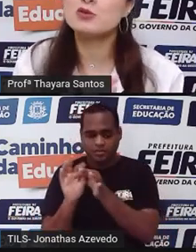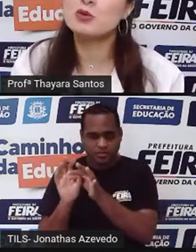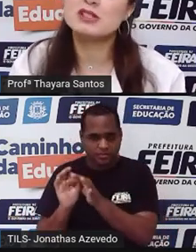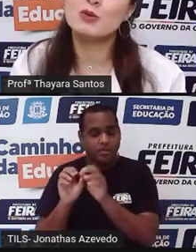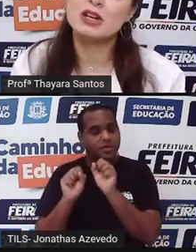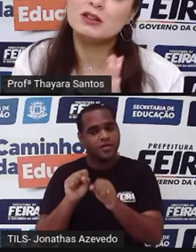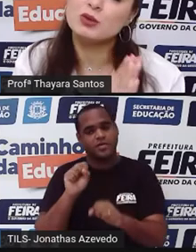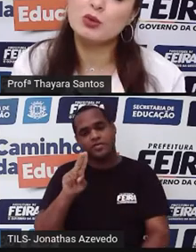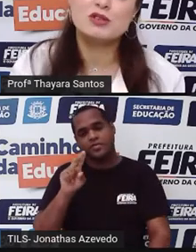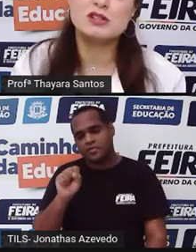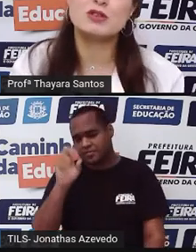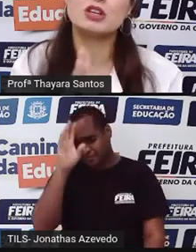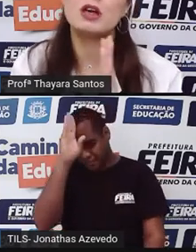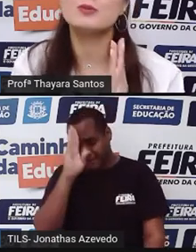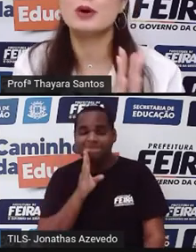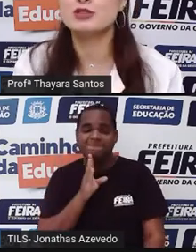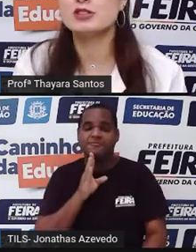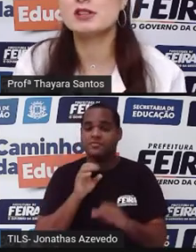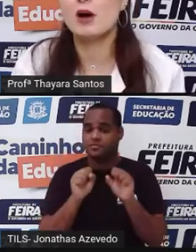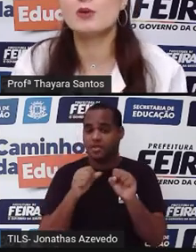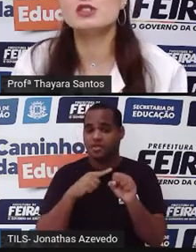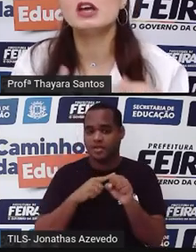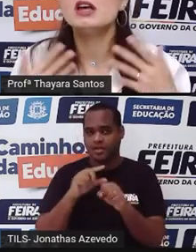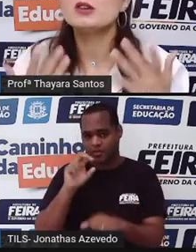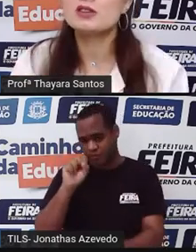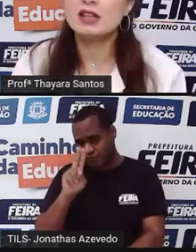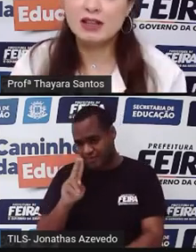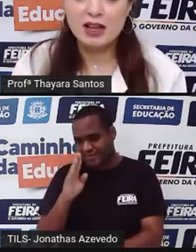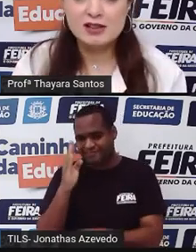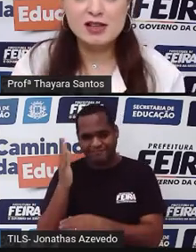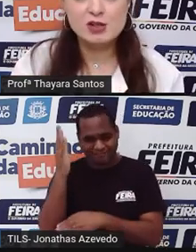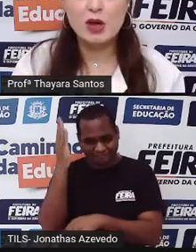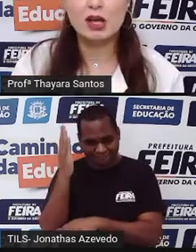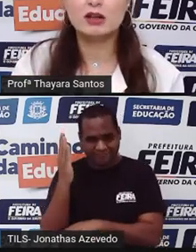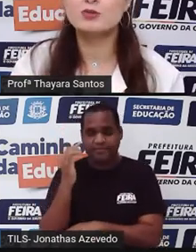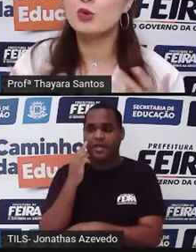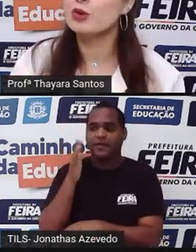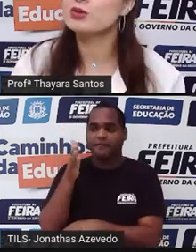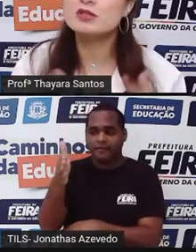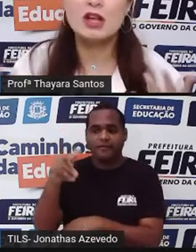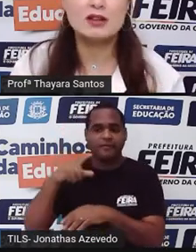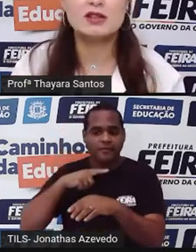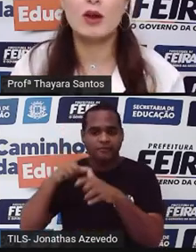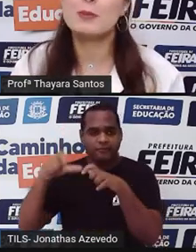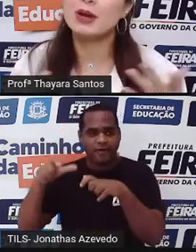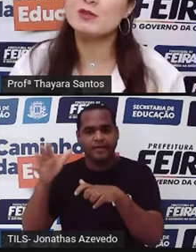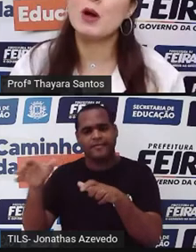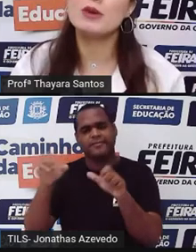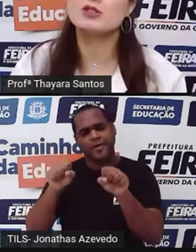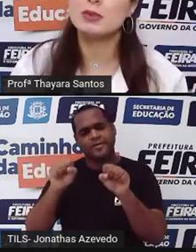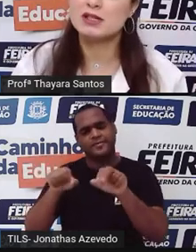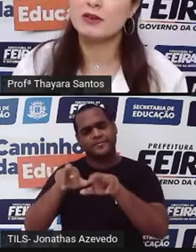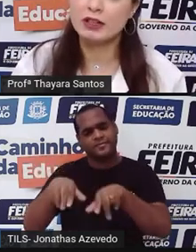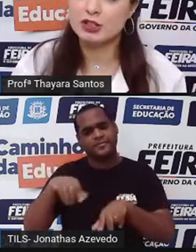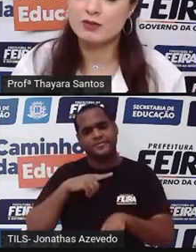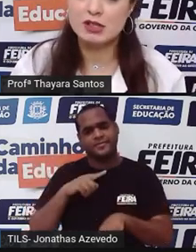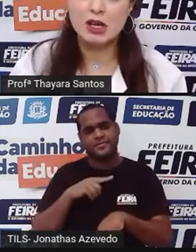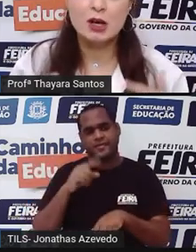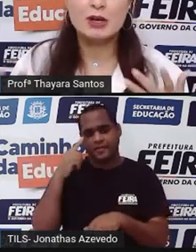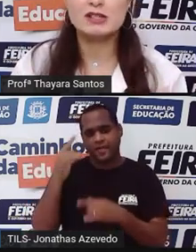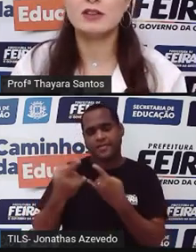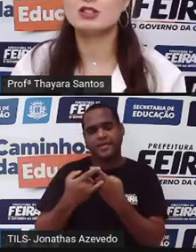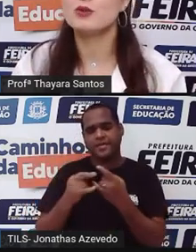pelo SUS são gratuitos é só chegar no posto de saúde que você tem acesso a ele muitos deles estão a principalmente de